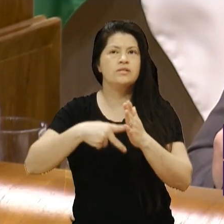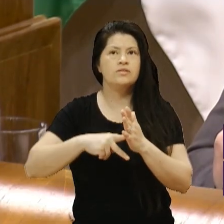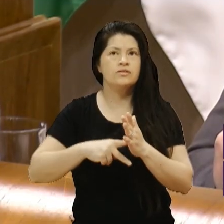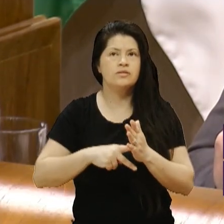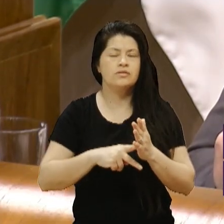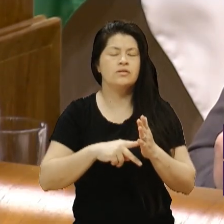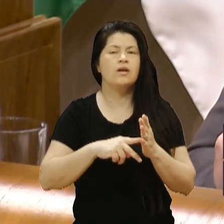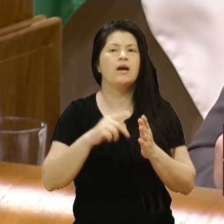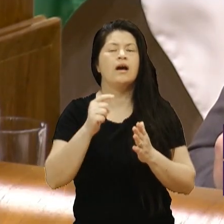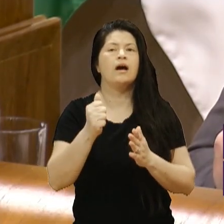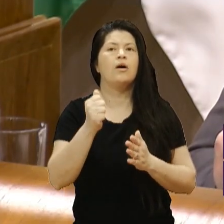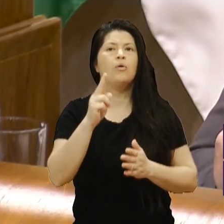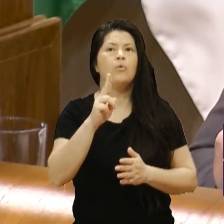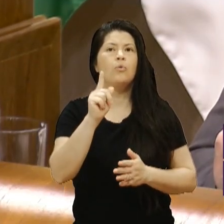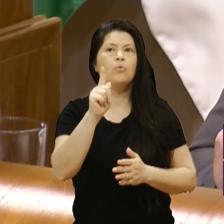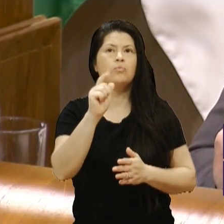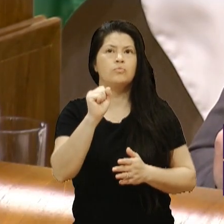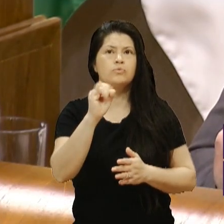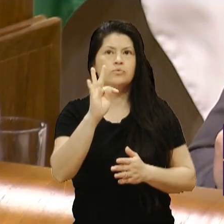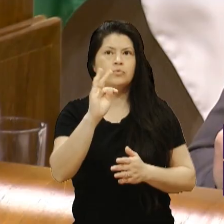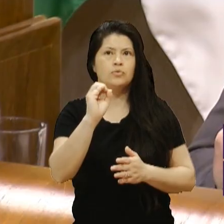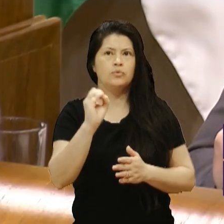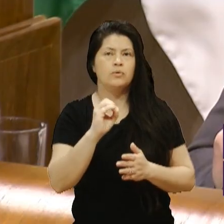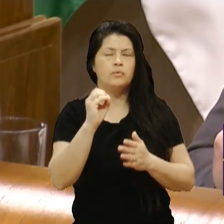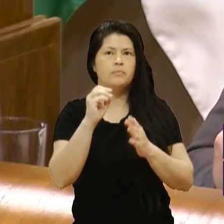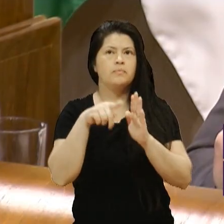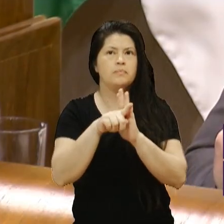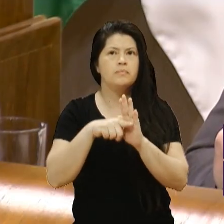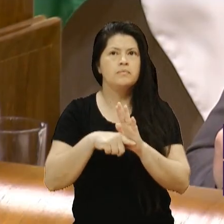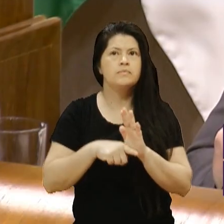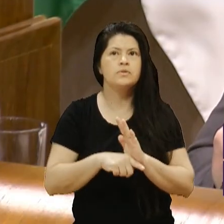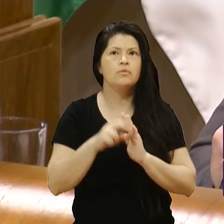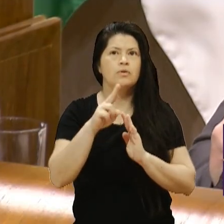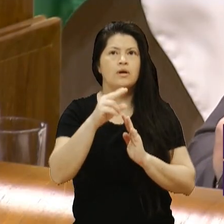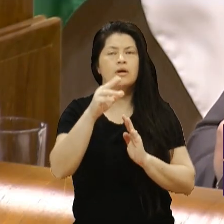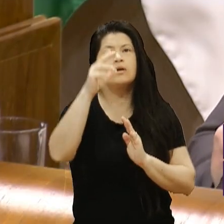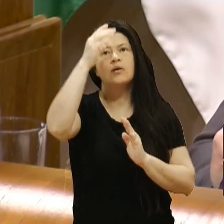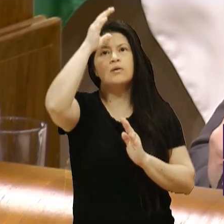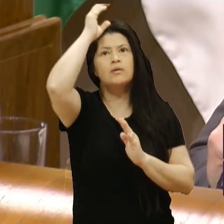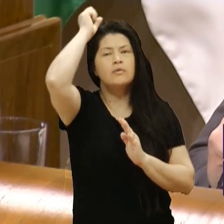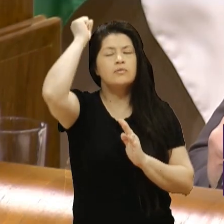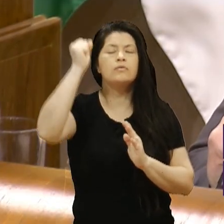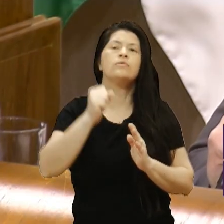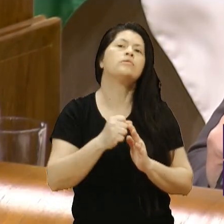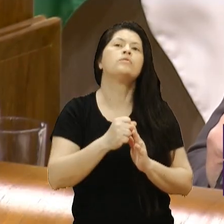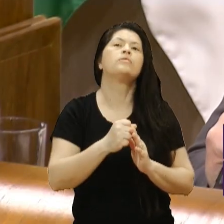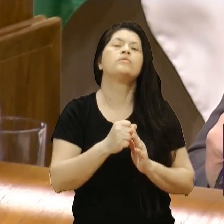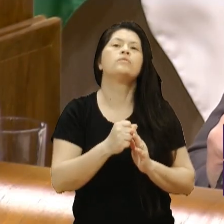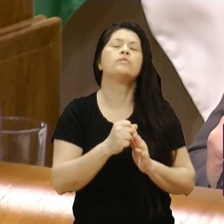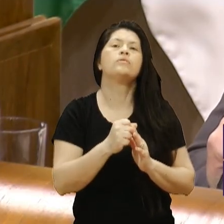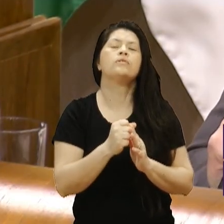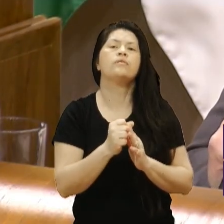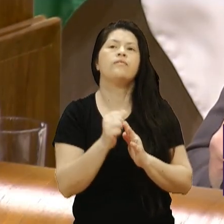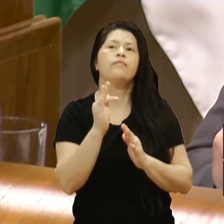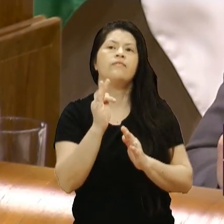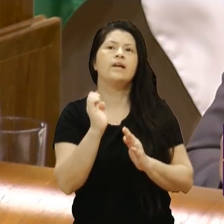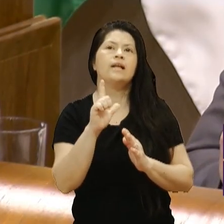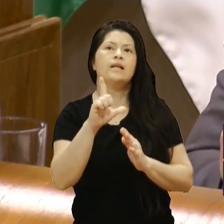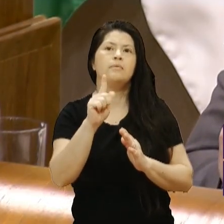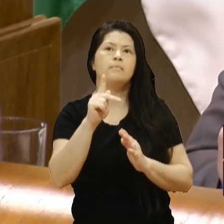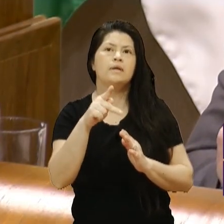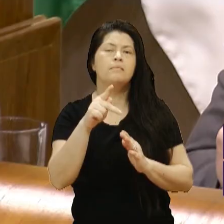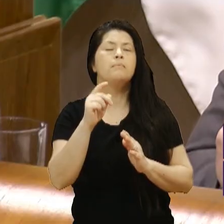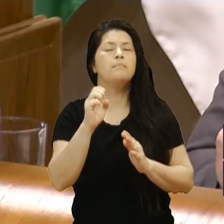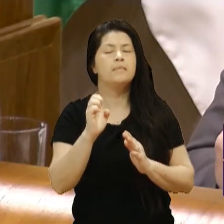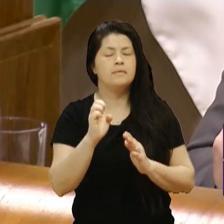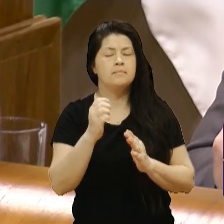Augusto Fedrizi, pró-reitor de pesquisa e pós-graduação da UX, professor doutor André Felipe Streck. Seria